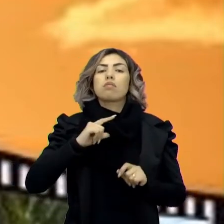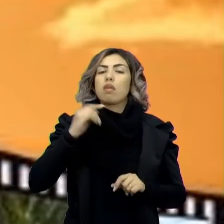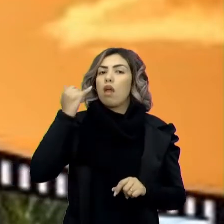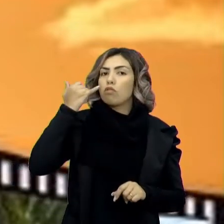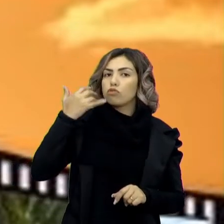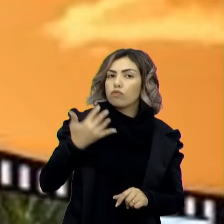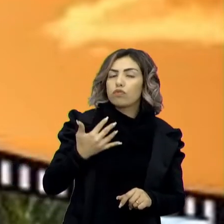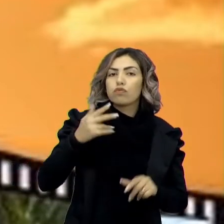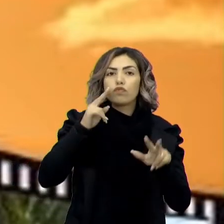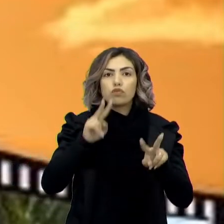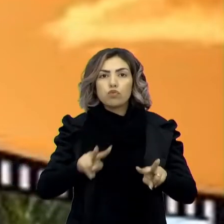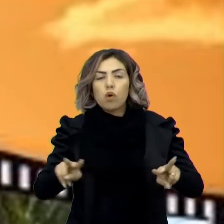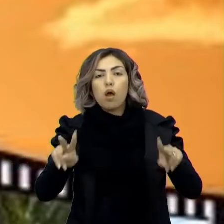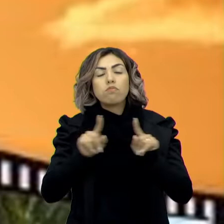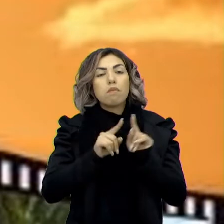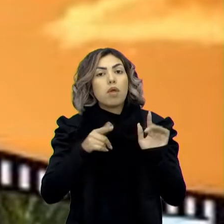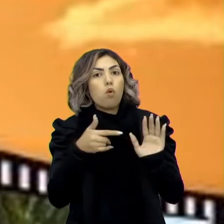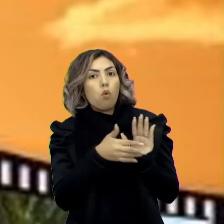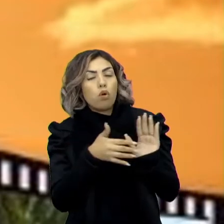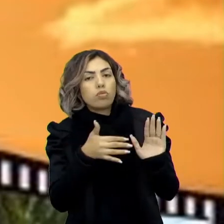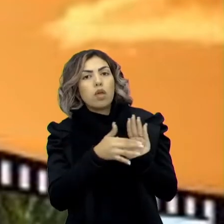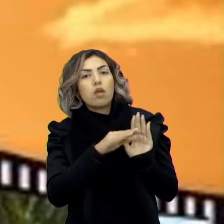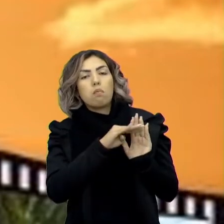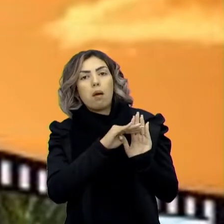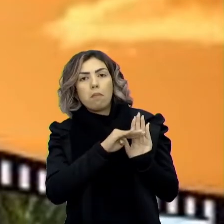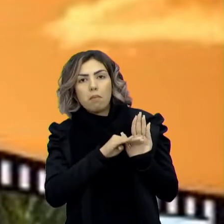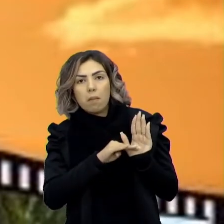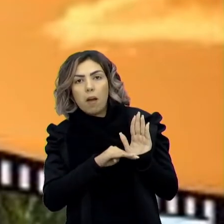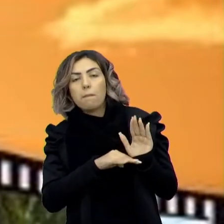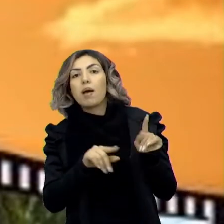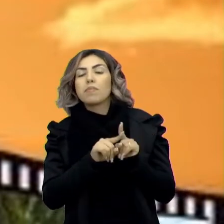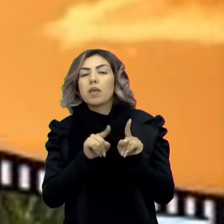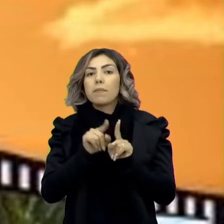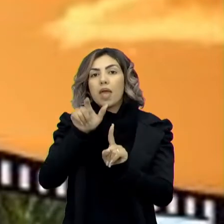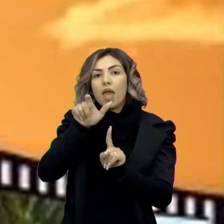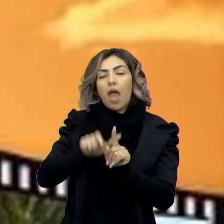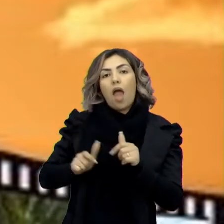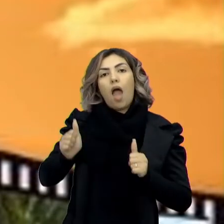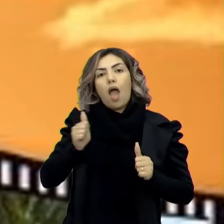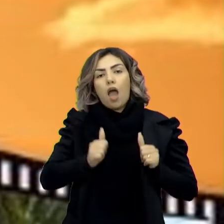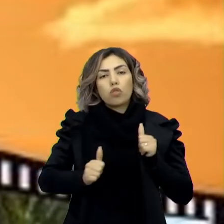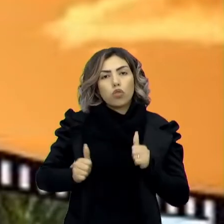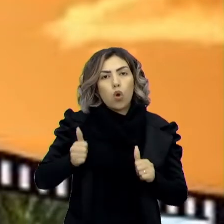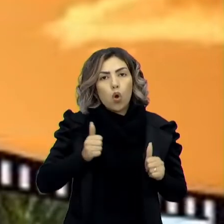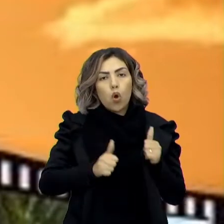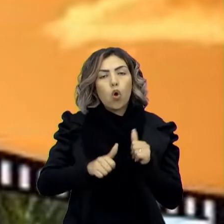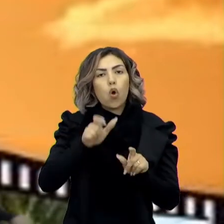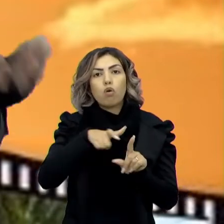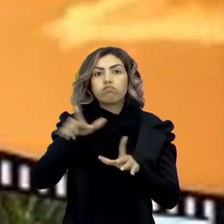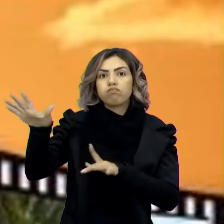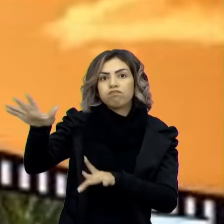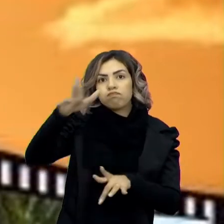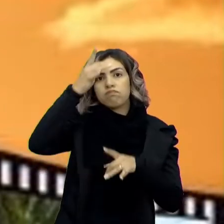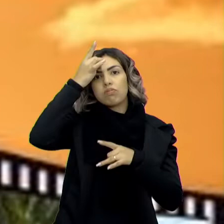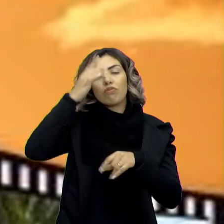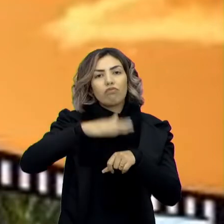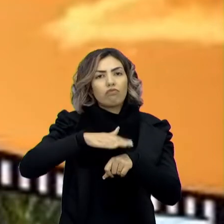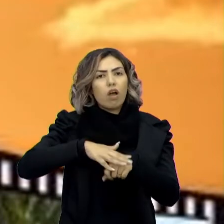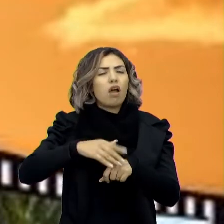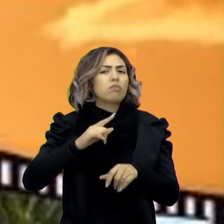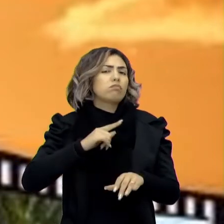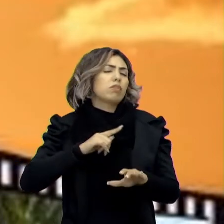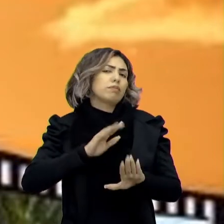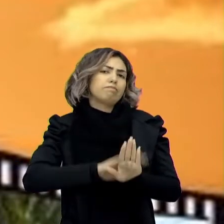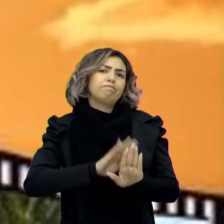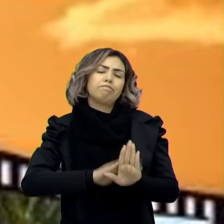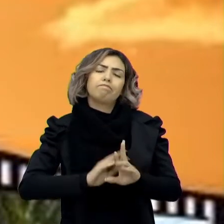trabalha com a questão do roteirista, a gente trabalha com a questão dos atores, né, o elenco, a produção, e é exatamente isso que a